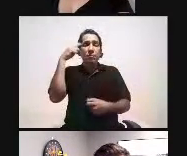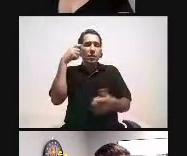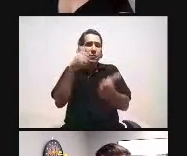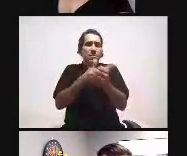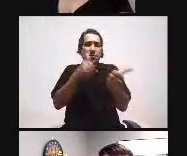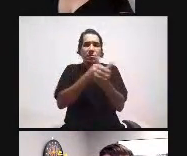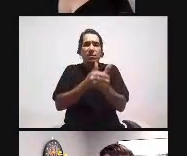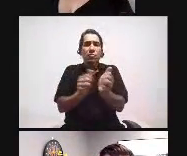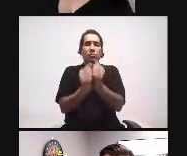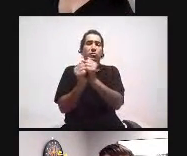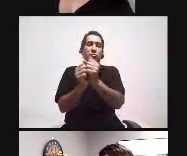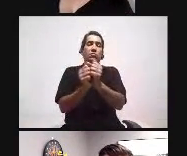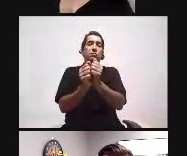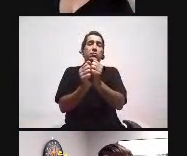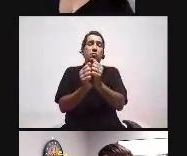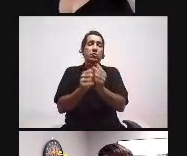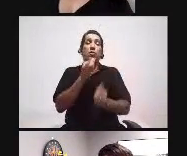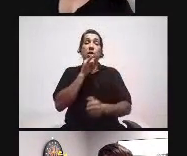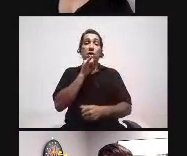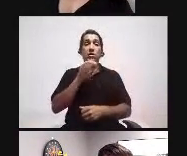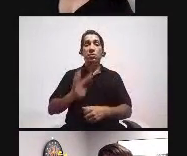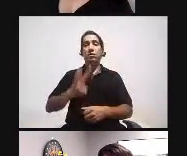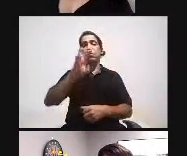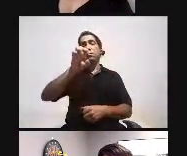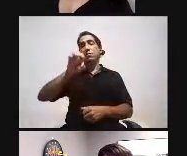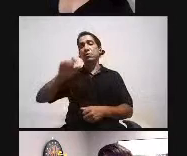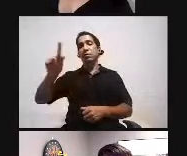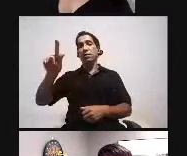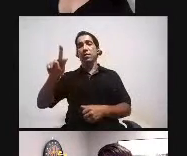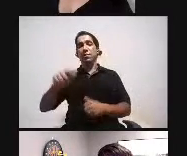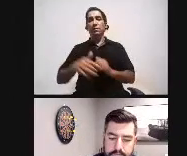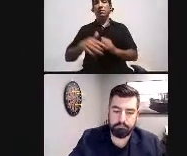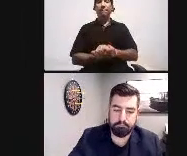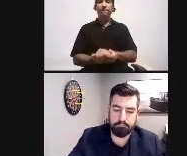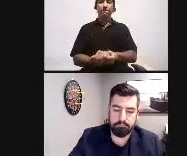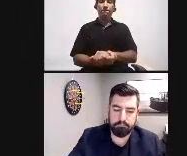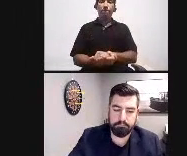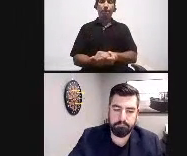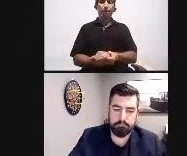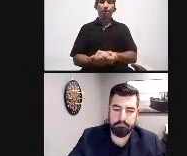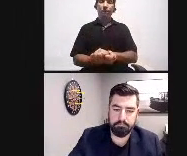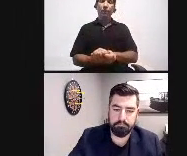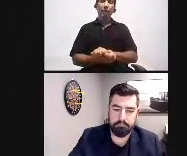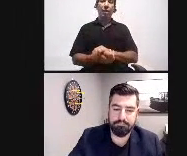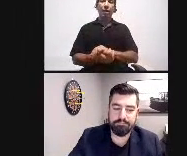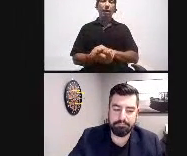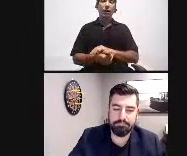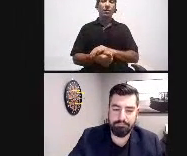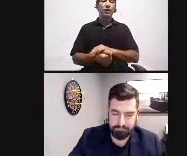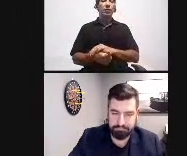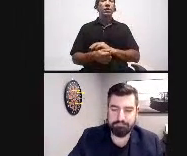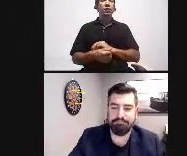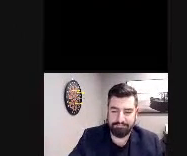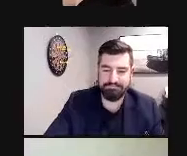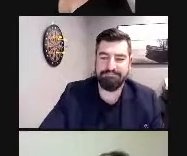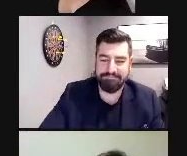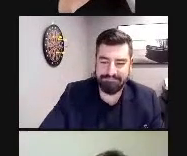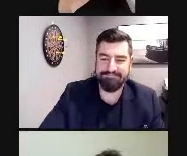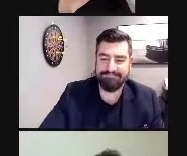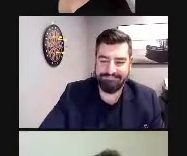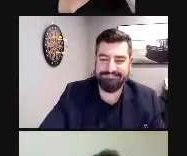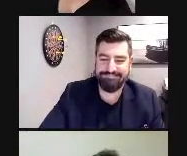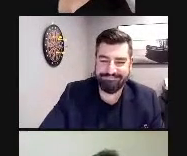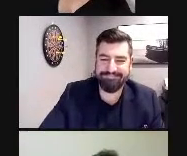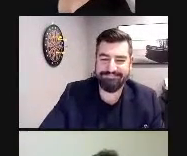só uma observação, né? Valeria a pena, não sei se o professor Rafael conhece Jaraguá do Sul.